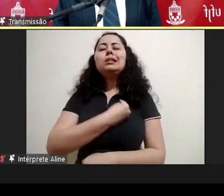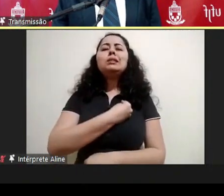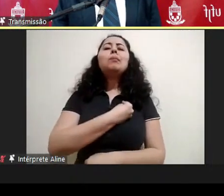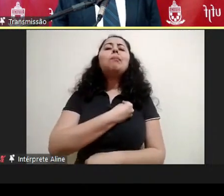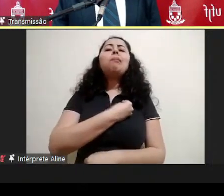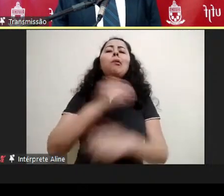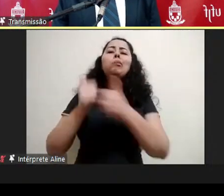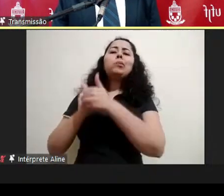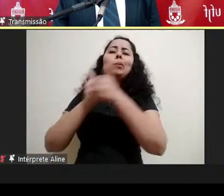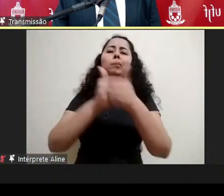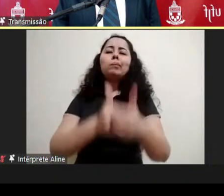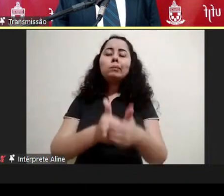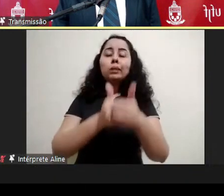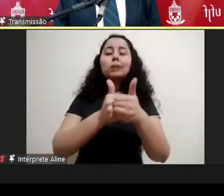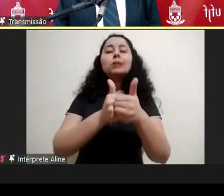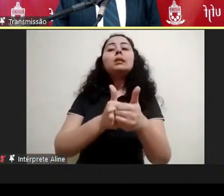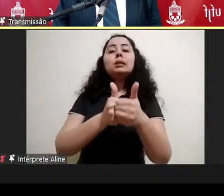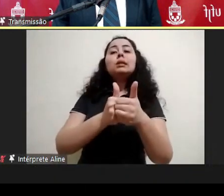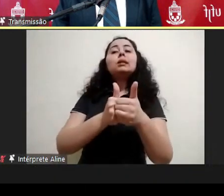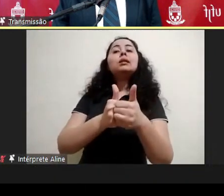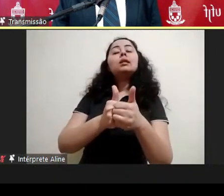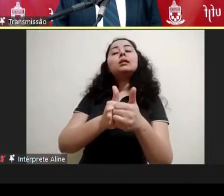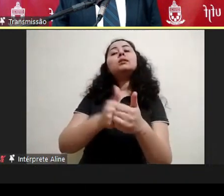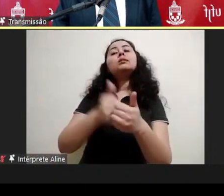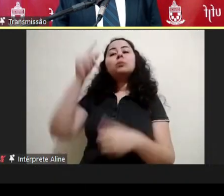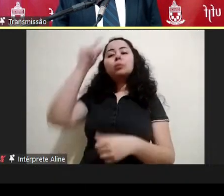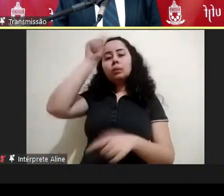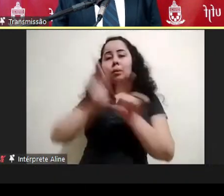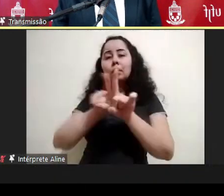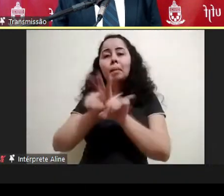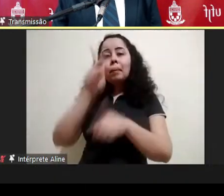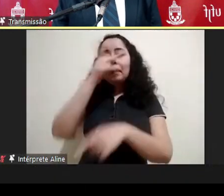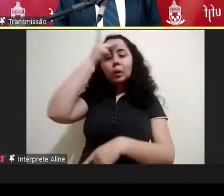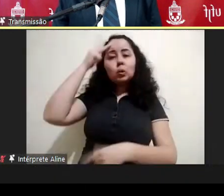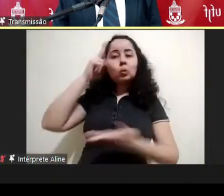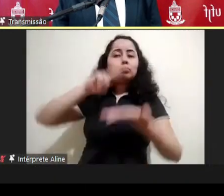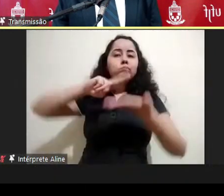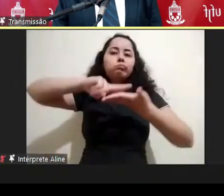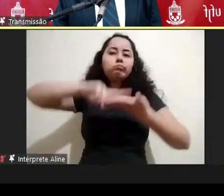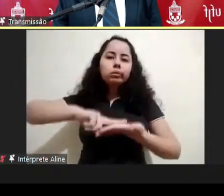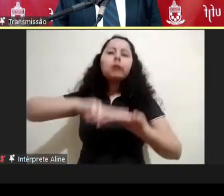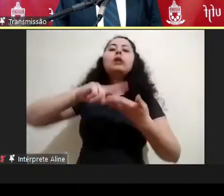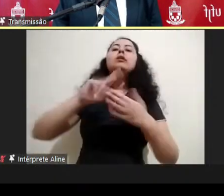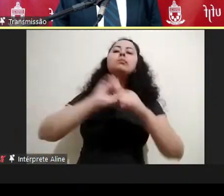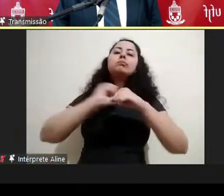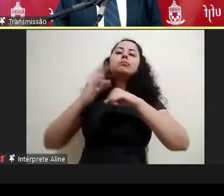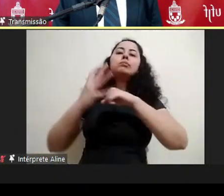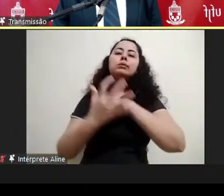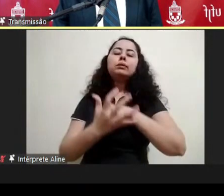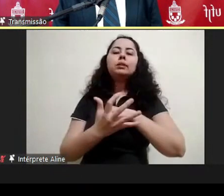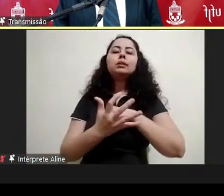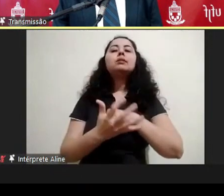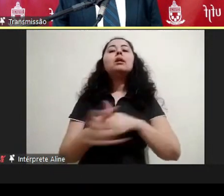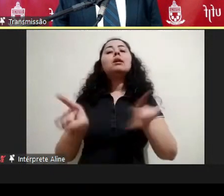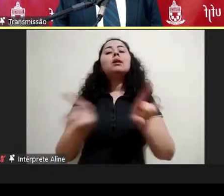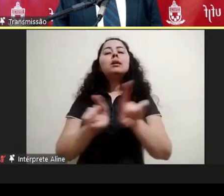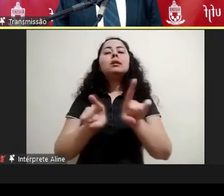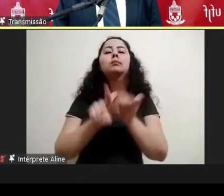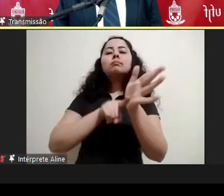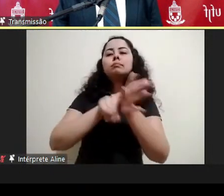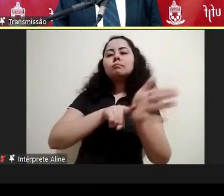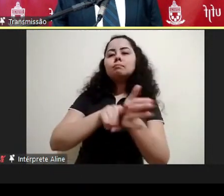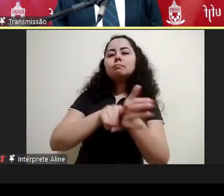treinamentos online para médicos das unidades básicas de saúde de Juiz de Fora sobre o diagnóstico e o tratamento da